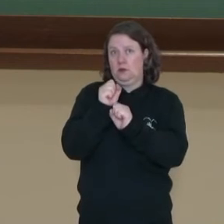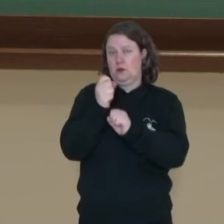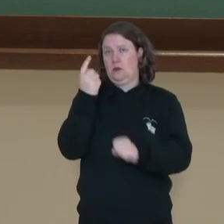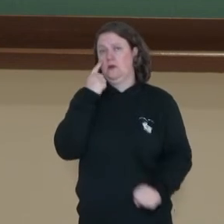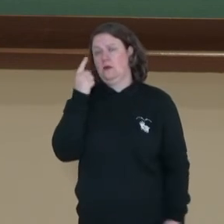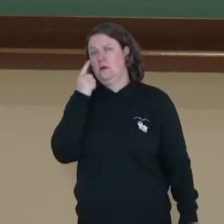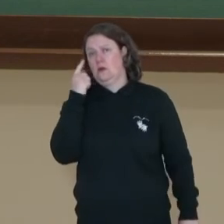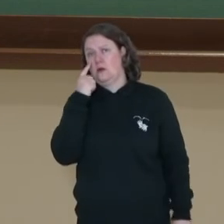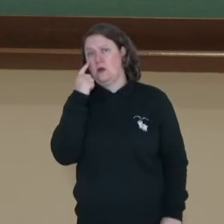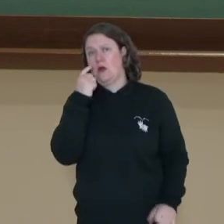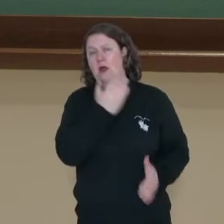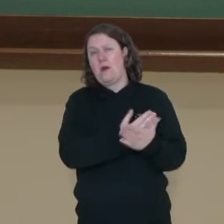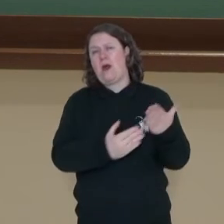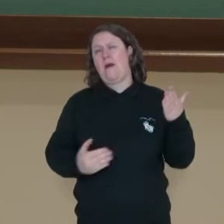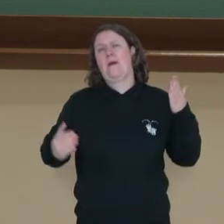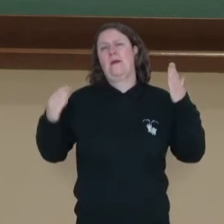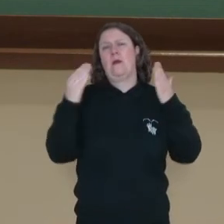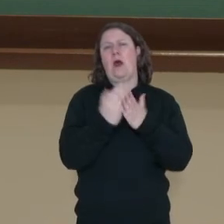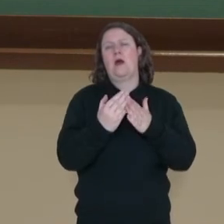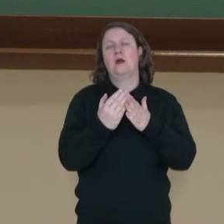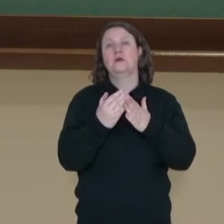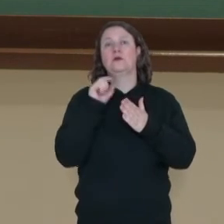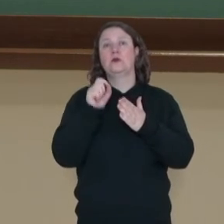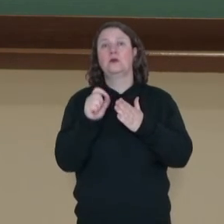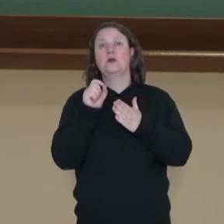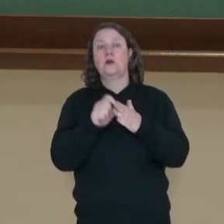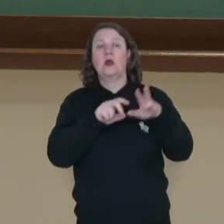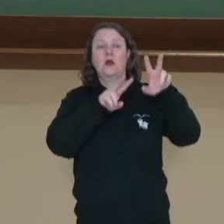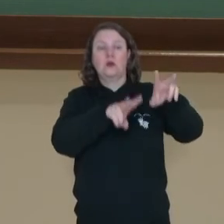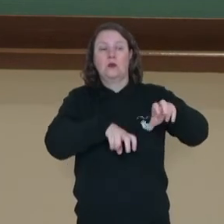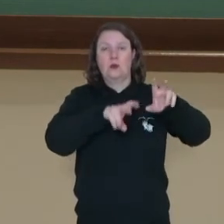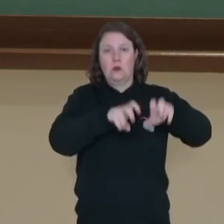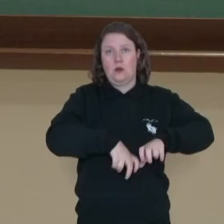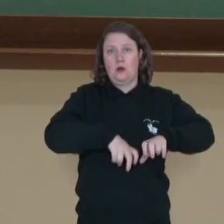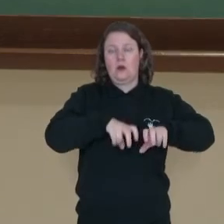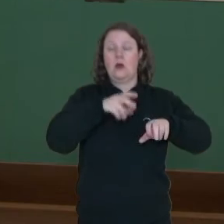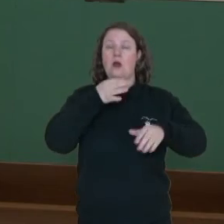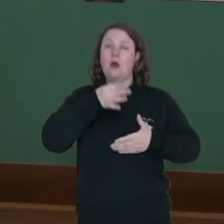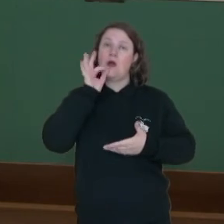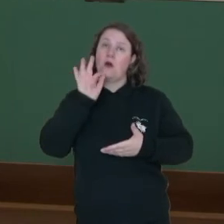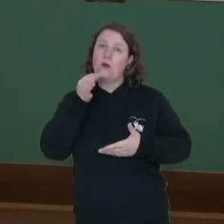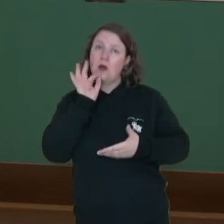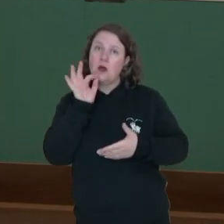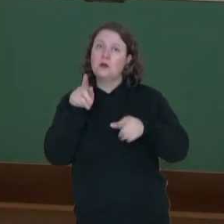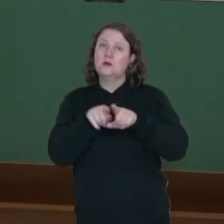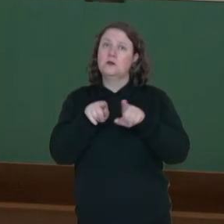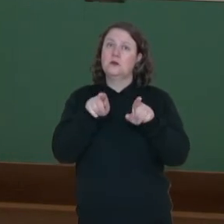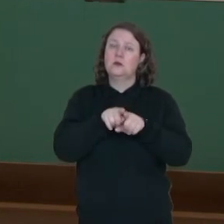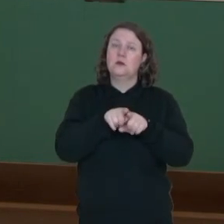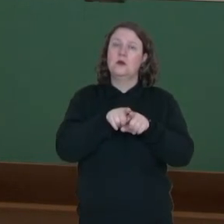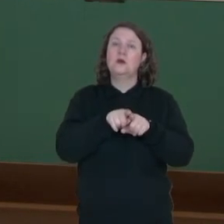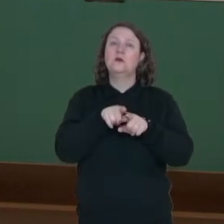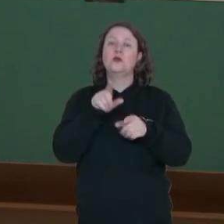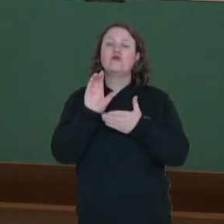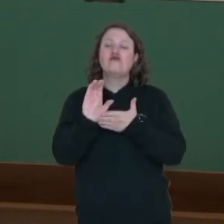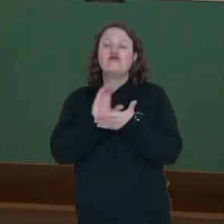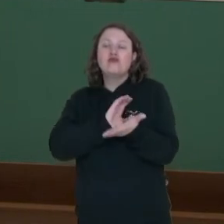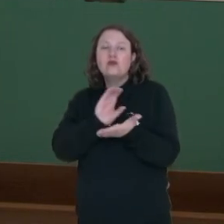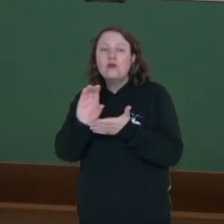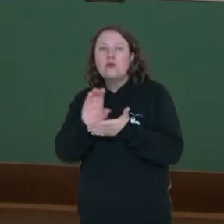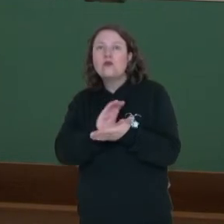esse aumento, né, com a expansão da cultura do café para o interior e o acúmulo de capitais, houve, portanto,